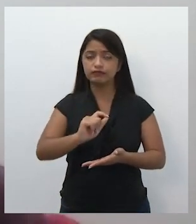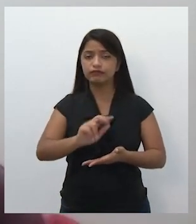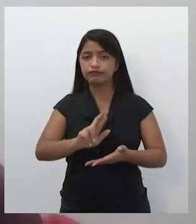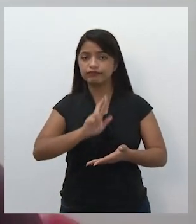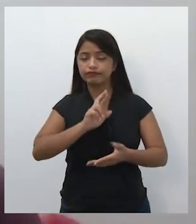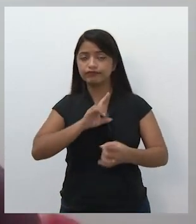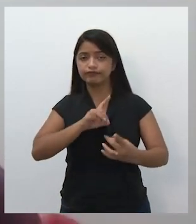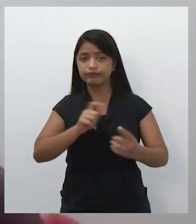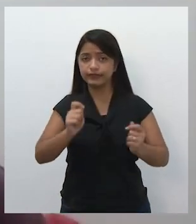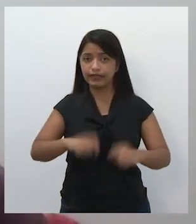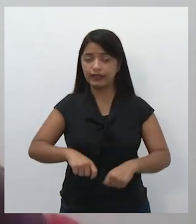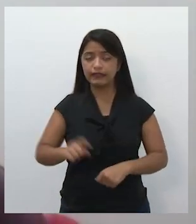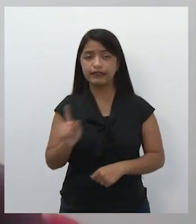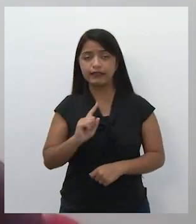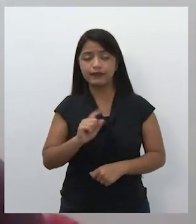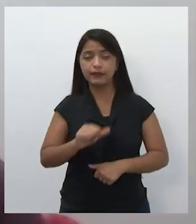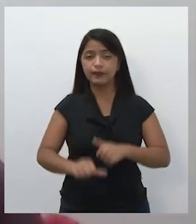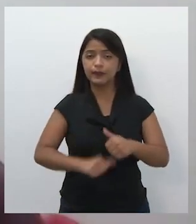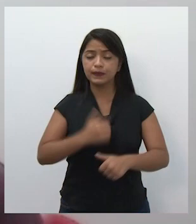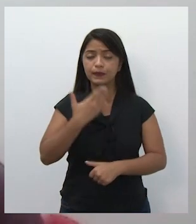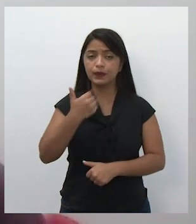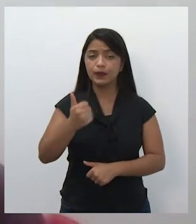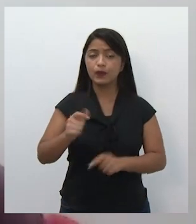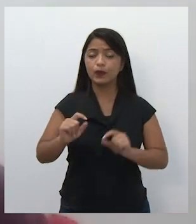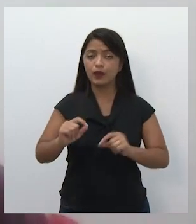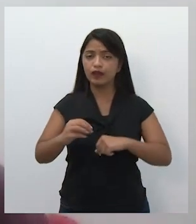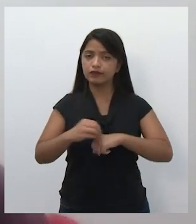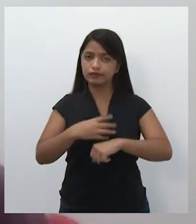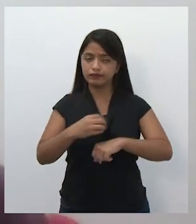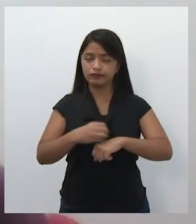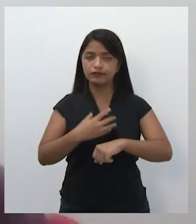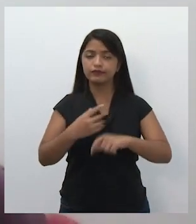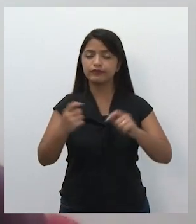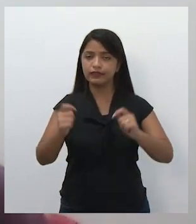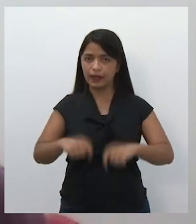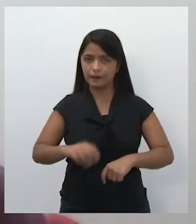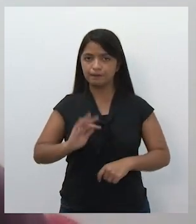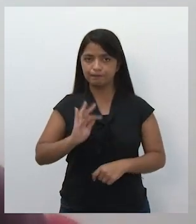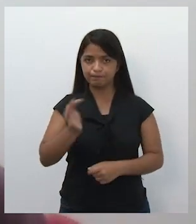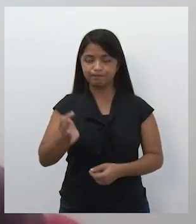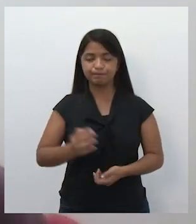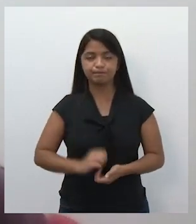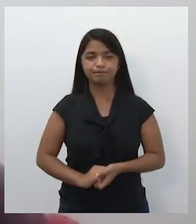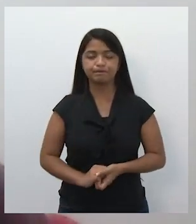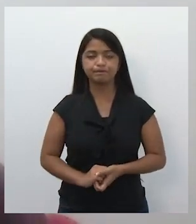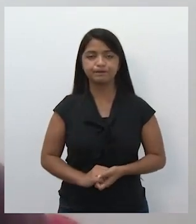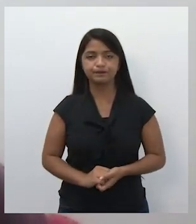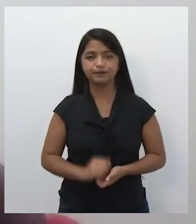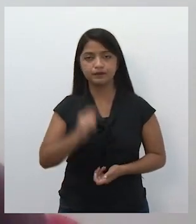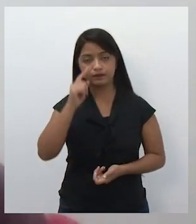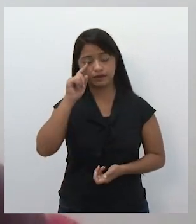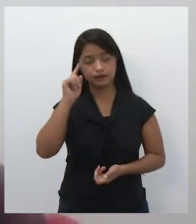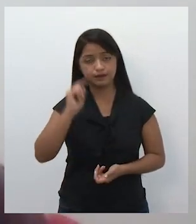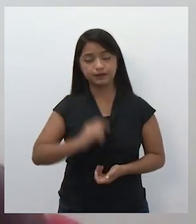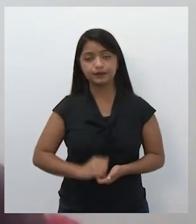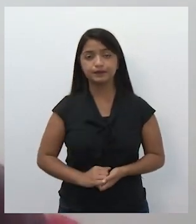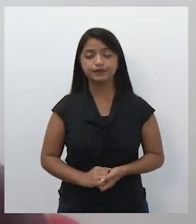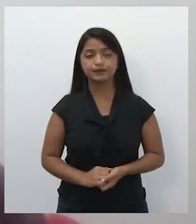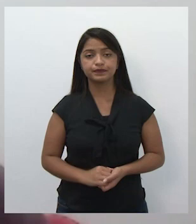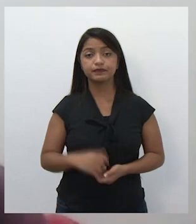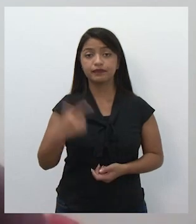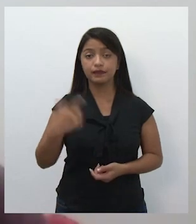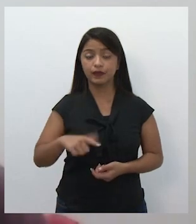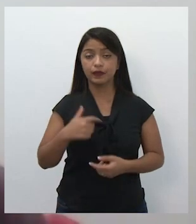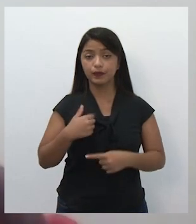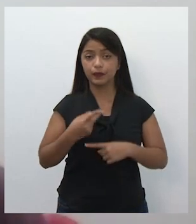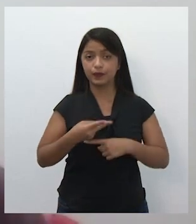não funciona, o que vocês acham que pode melhorar, como é que essa questão pode ser ampliada, tá? Deixa eu ver o que mais